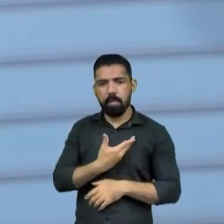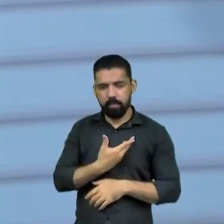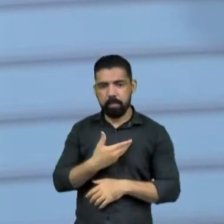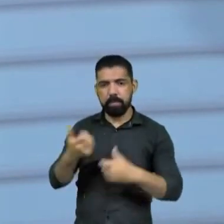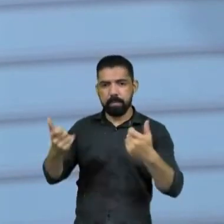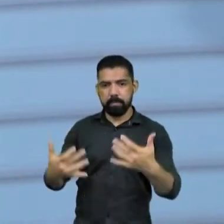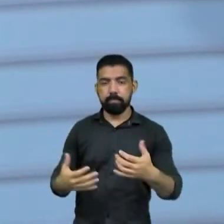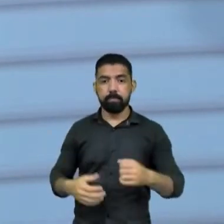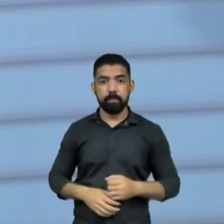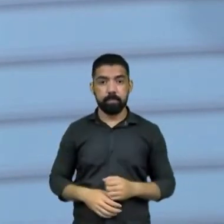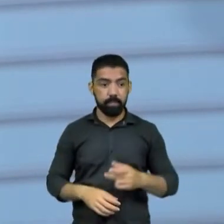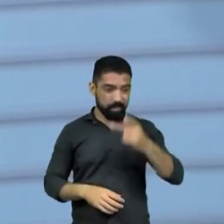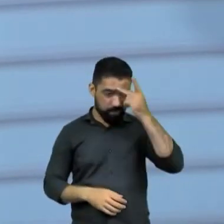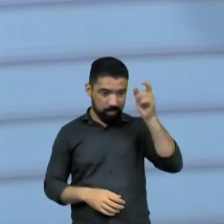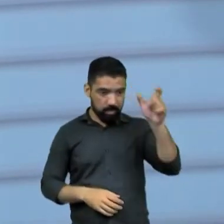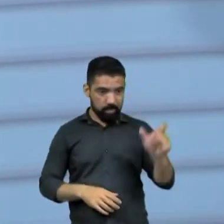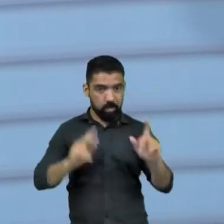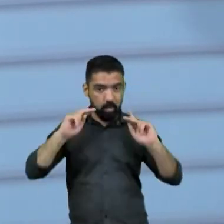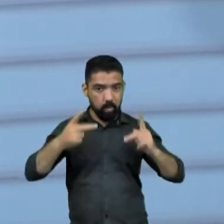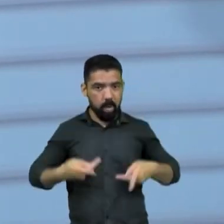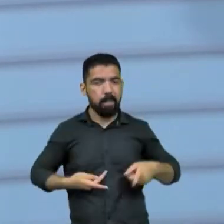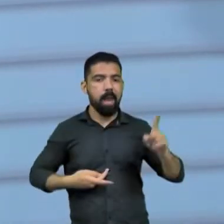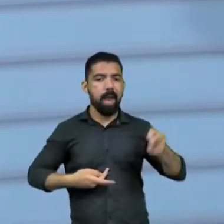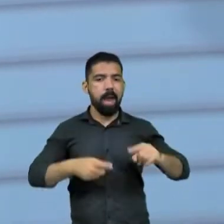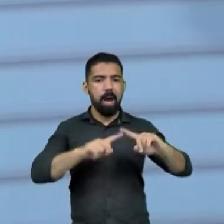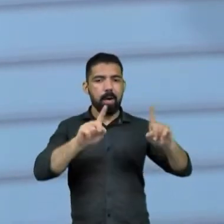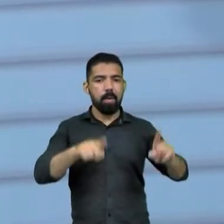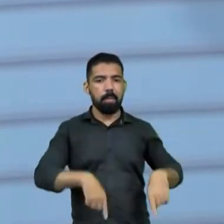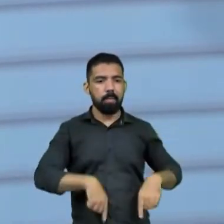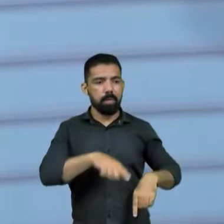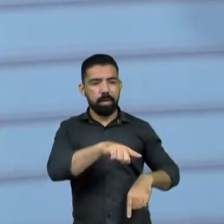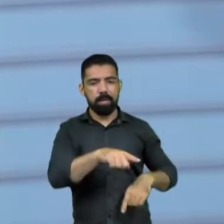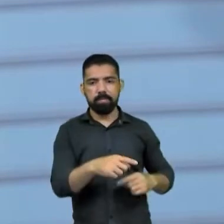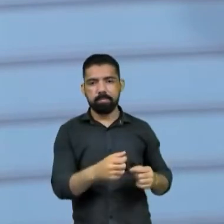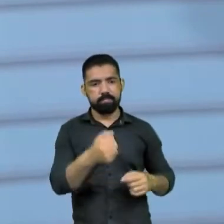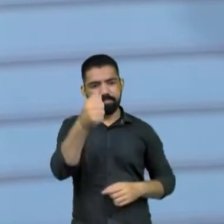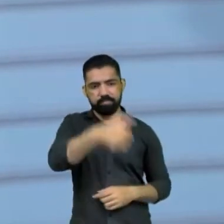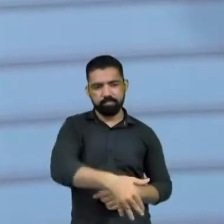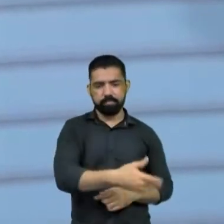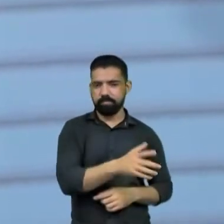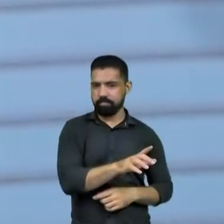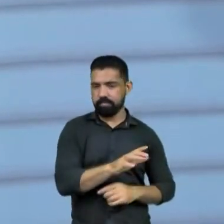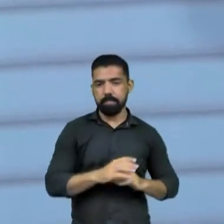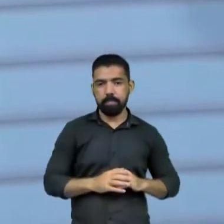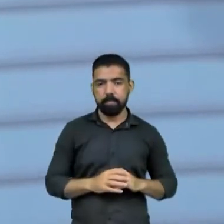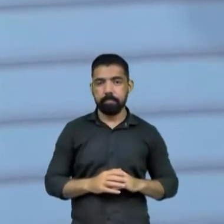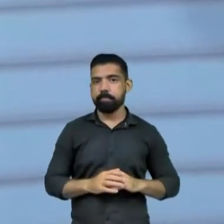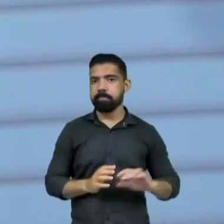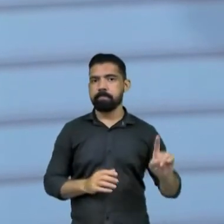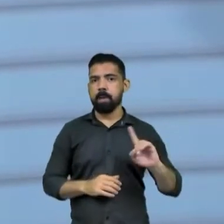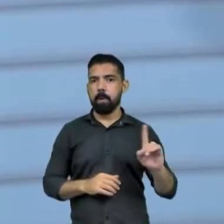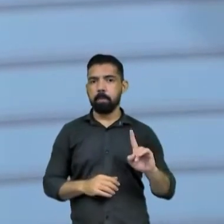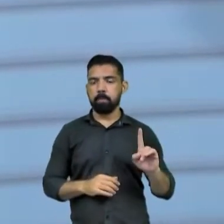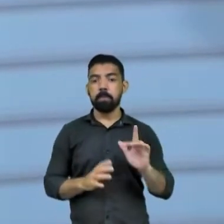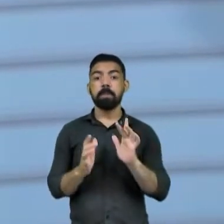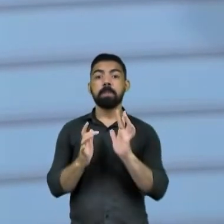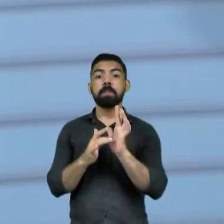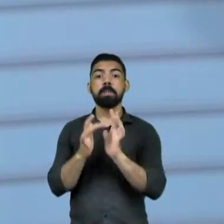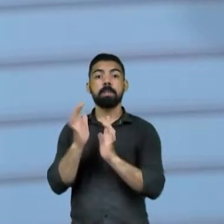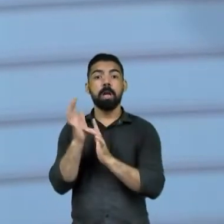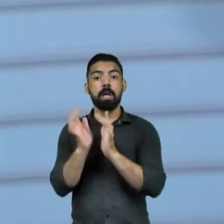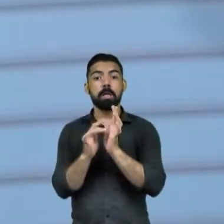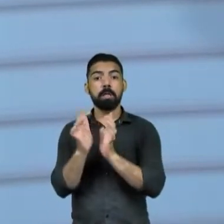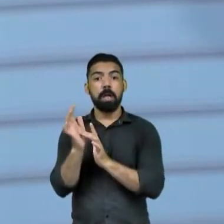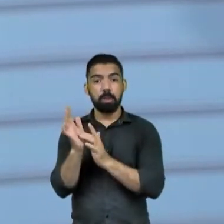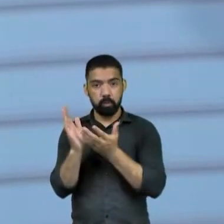projeto falido eu disse não é não esse homem foi restaurado em Cristo no último Adão nãoé e